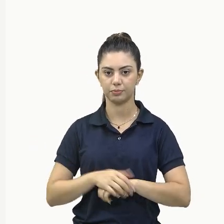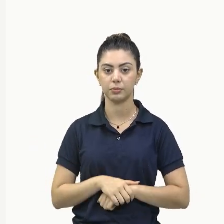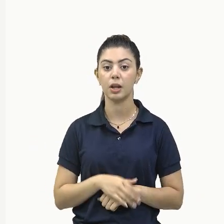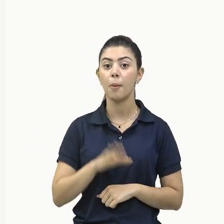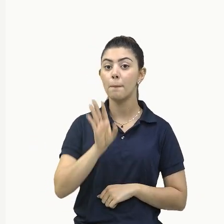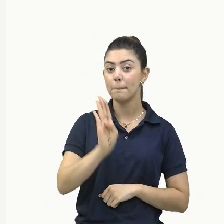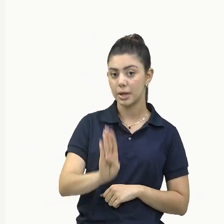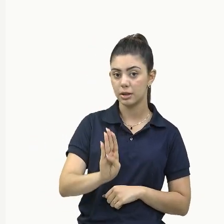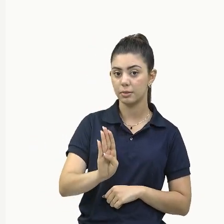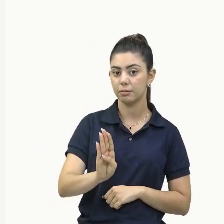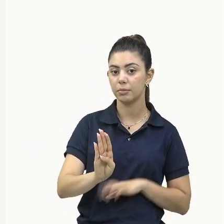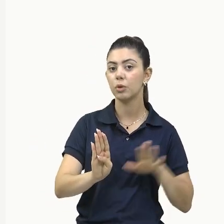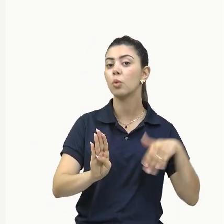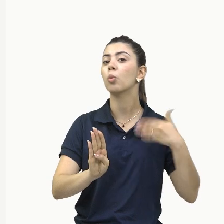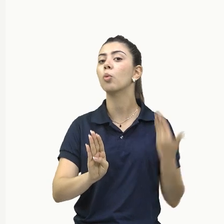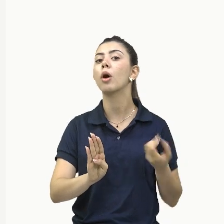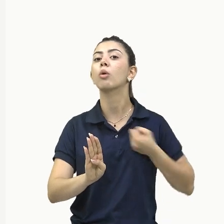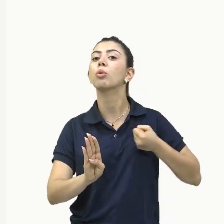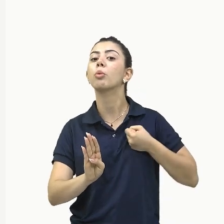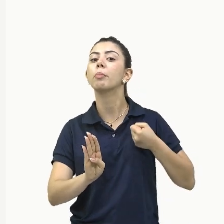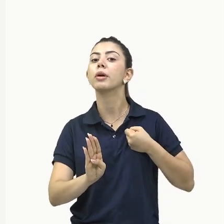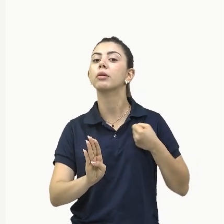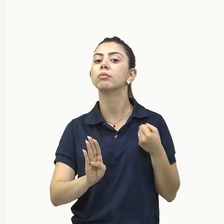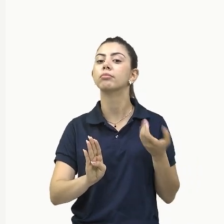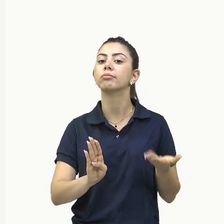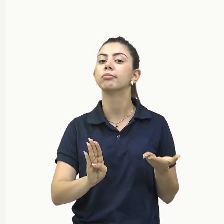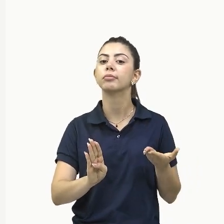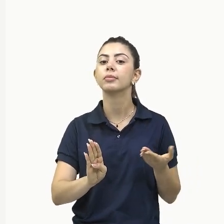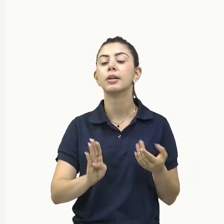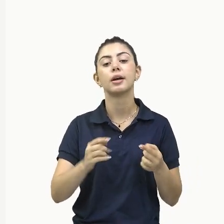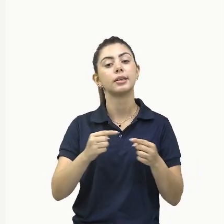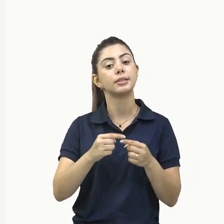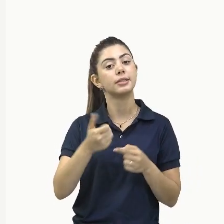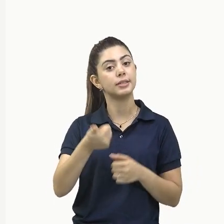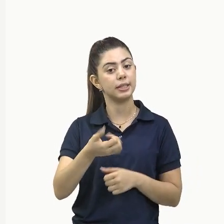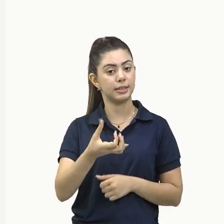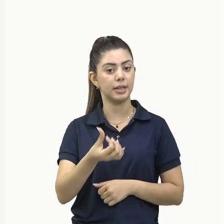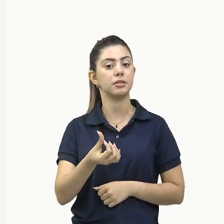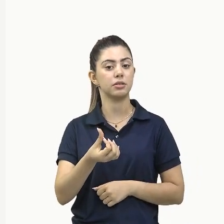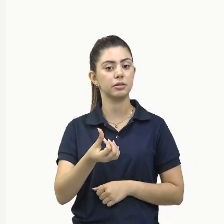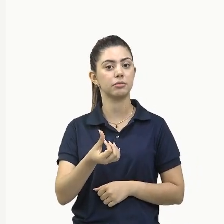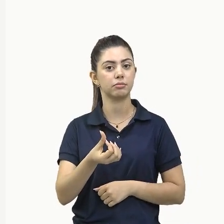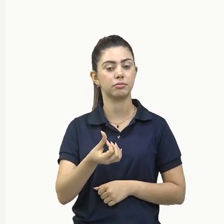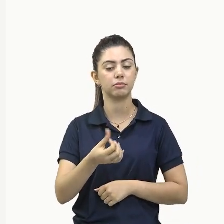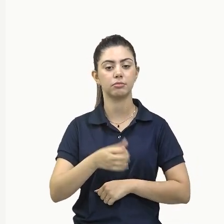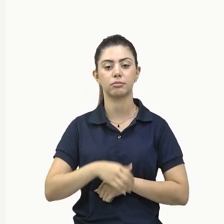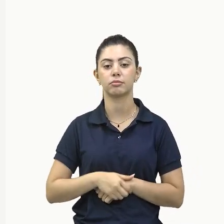O B, quanto é que vale o B? O B vale 16.